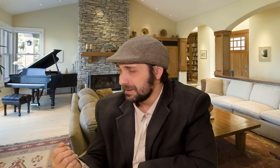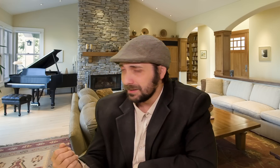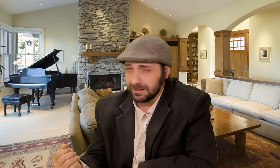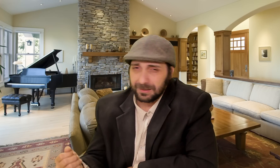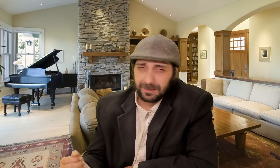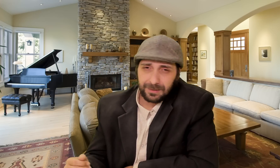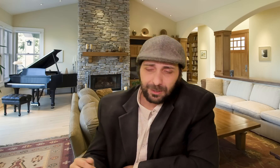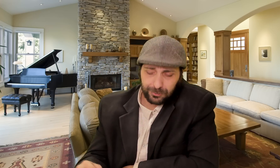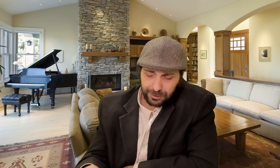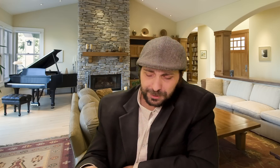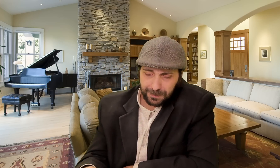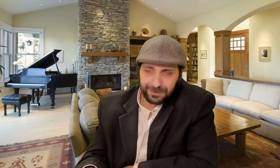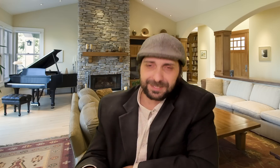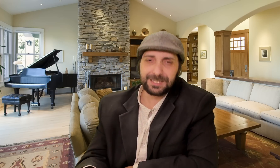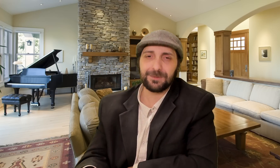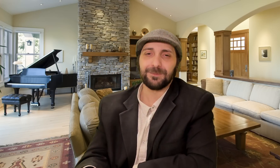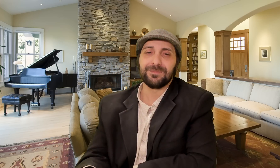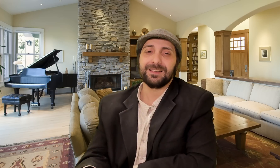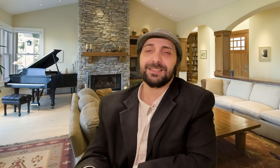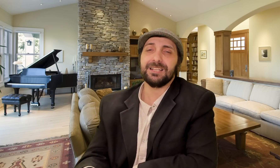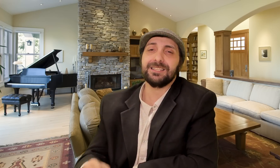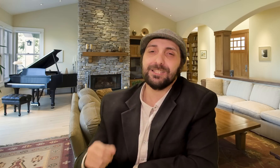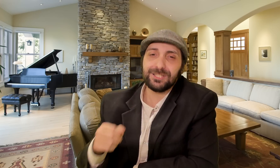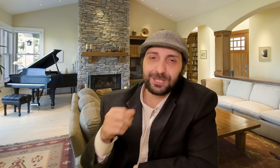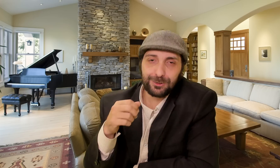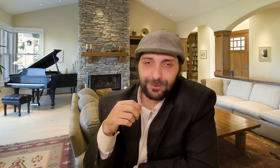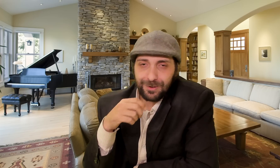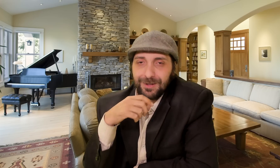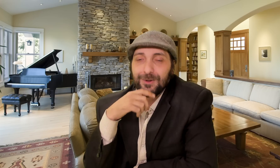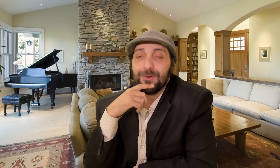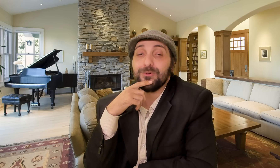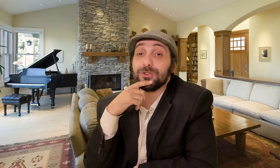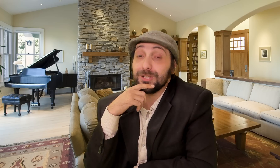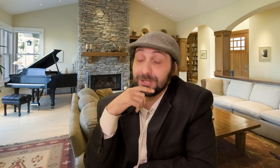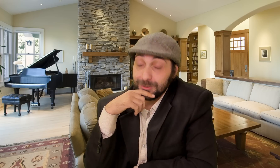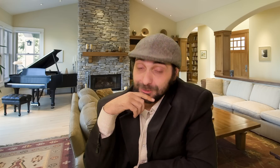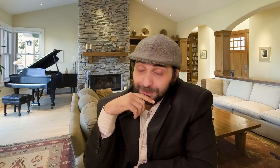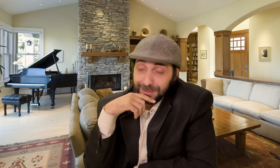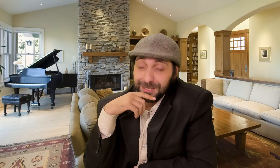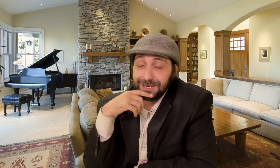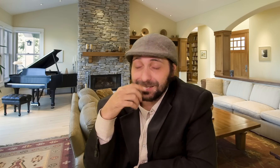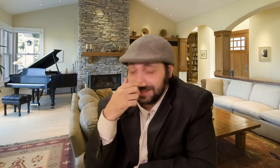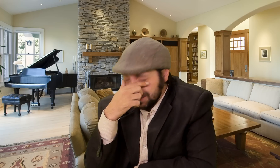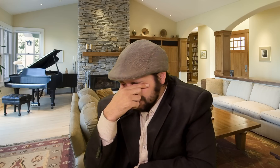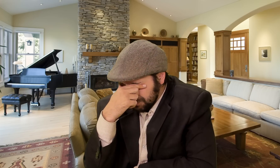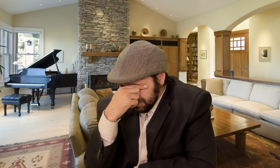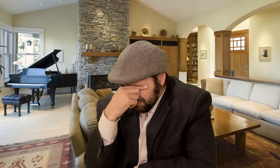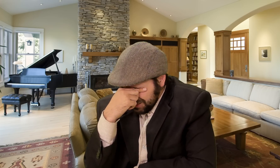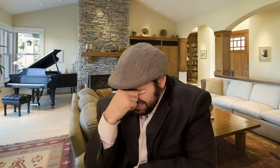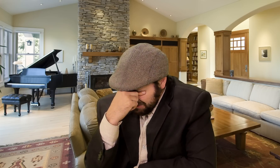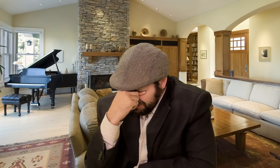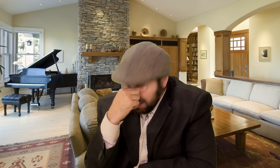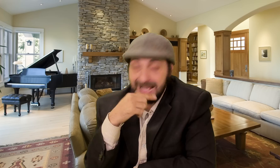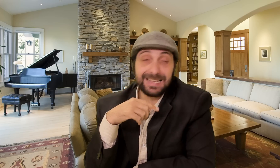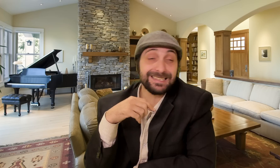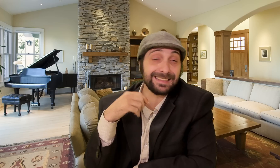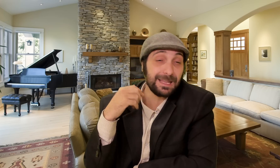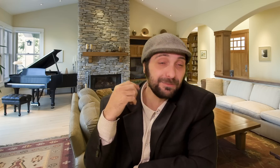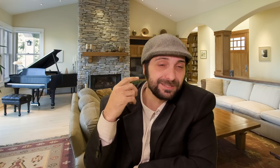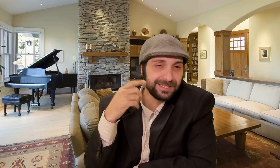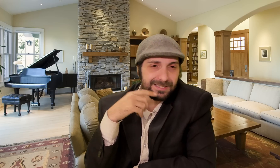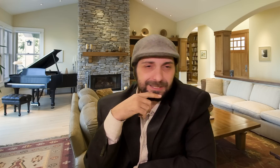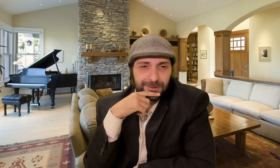pouco eu tô dizendo para vocês irmão que tá esquisito o Xandão sumir tá sumido demais